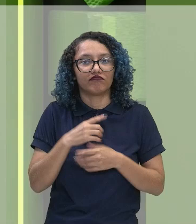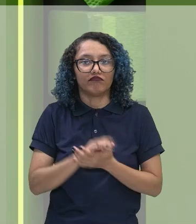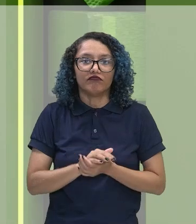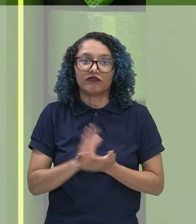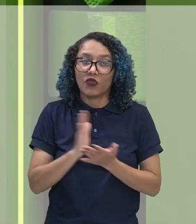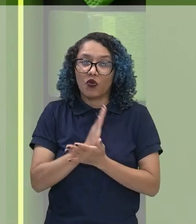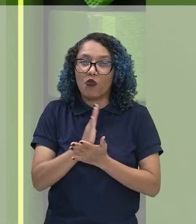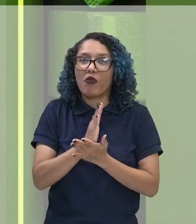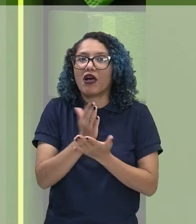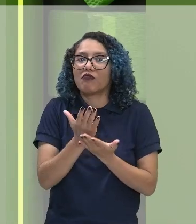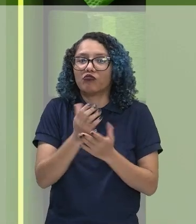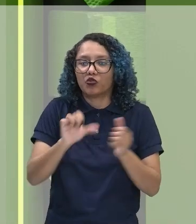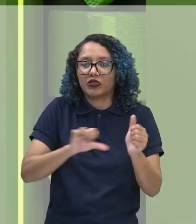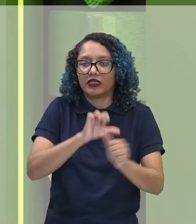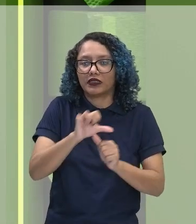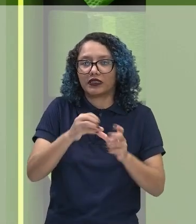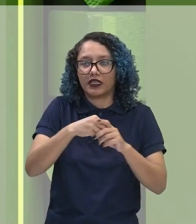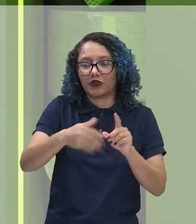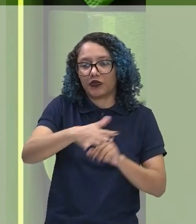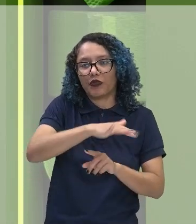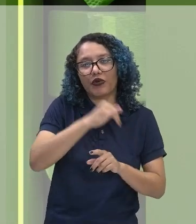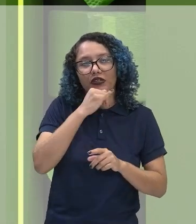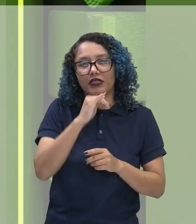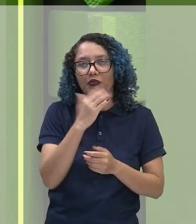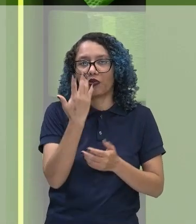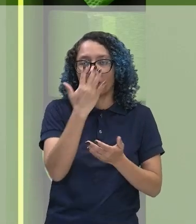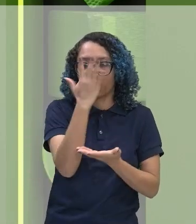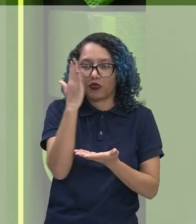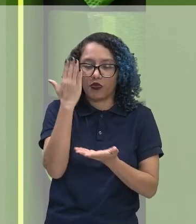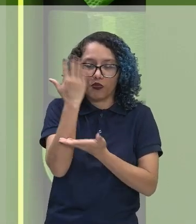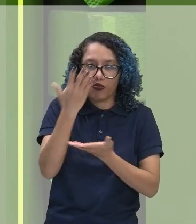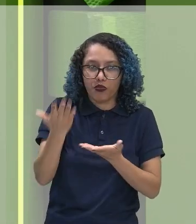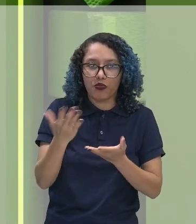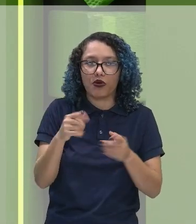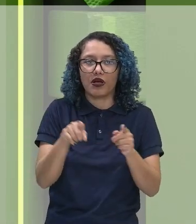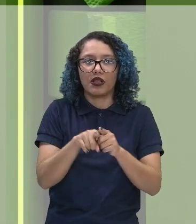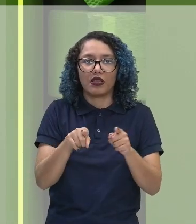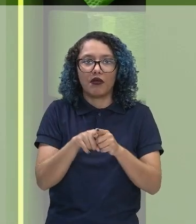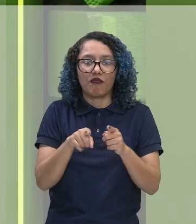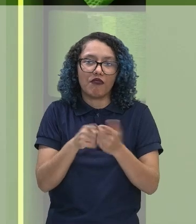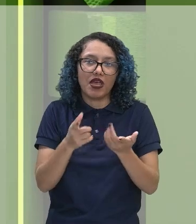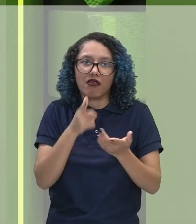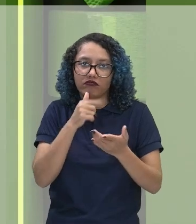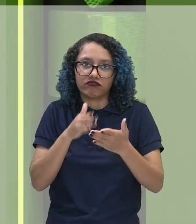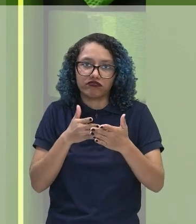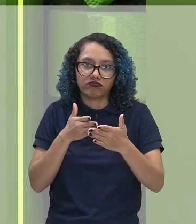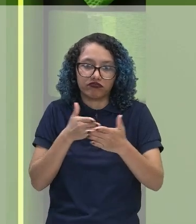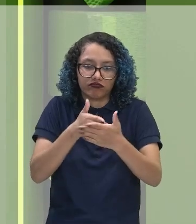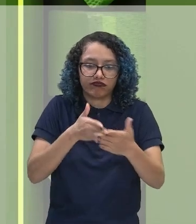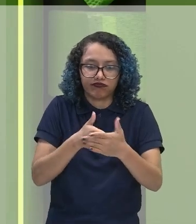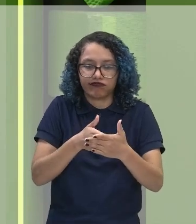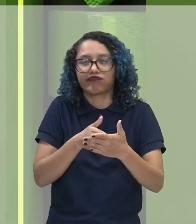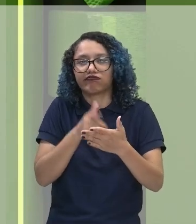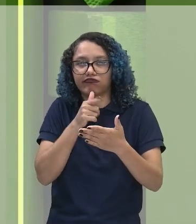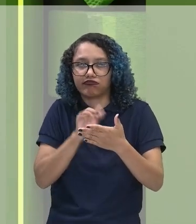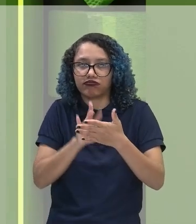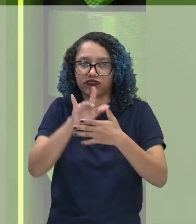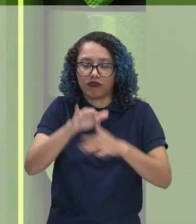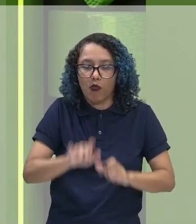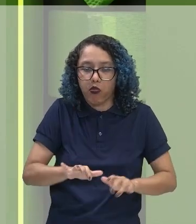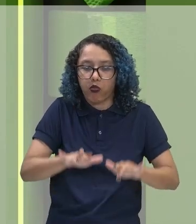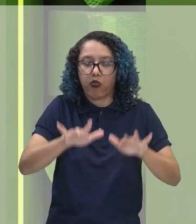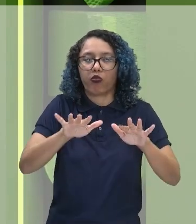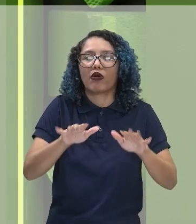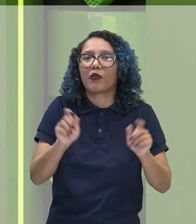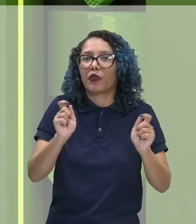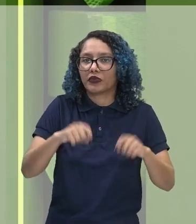meio ambiente, desde o desmatamento, represar água, no caso aí das hidrelétricas, né? Então a gente precisa saber